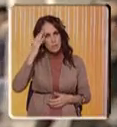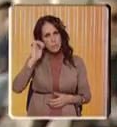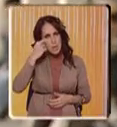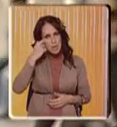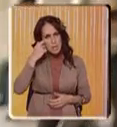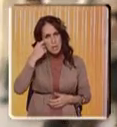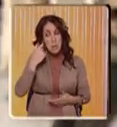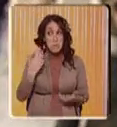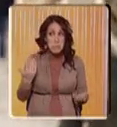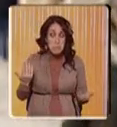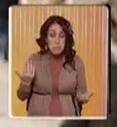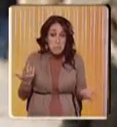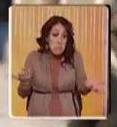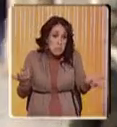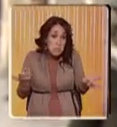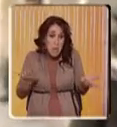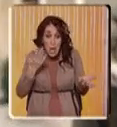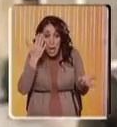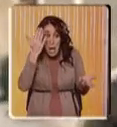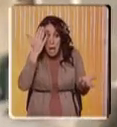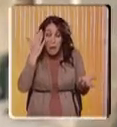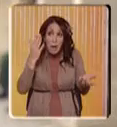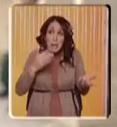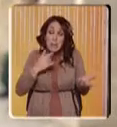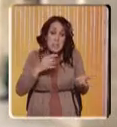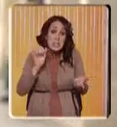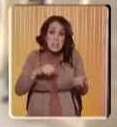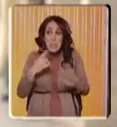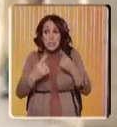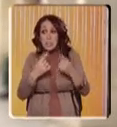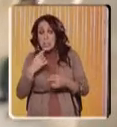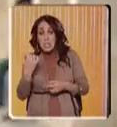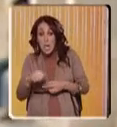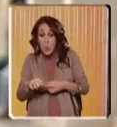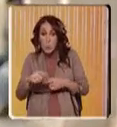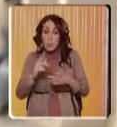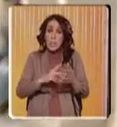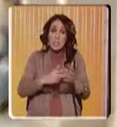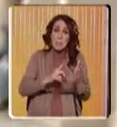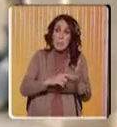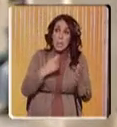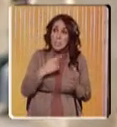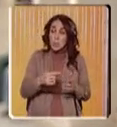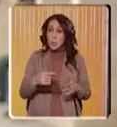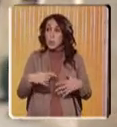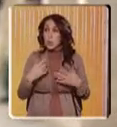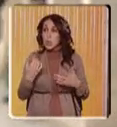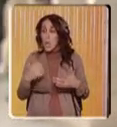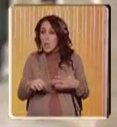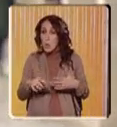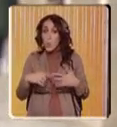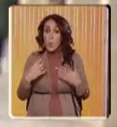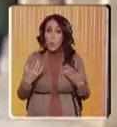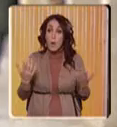Consta-se que sim. Determinados técnicos dizem que não. Técnicos americanos, o caso